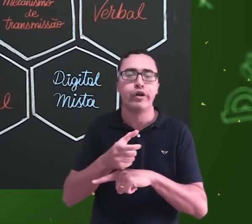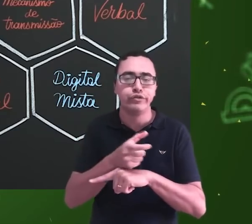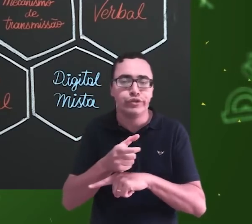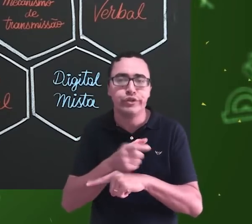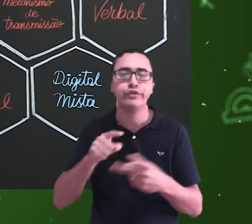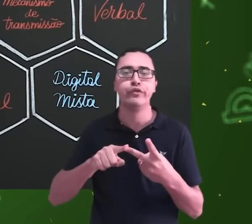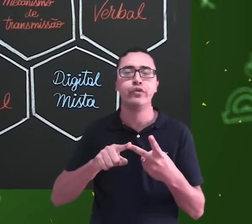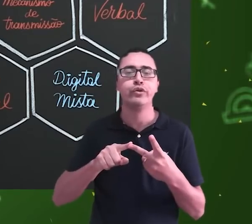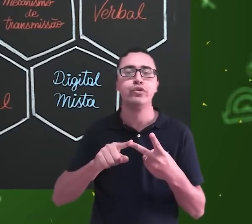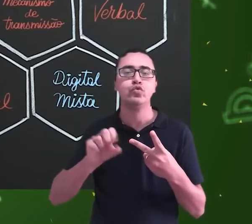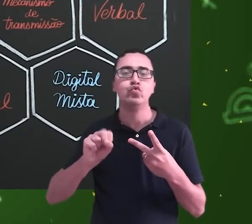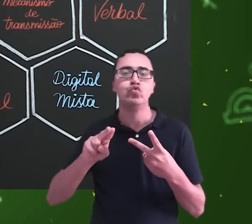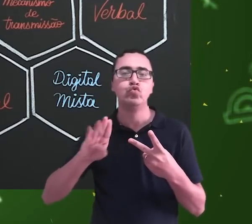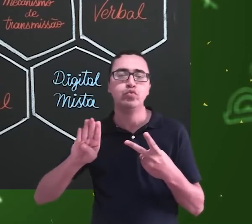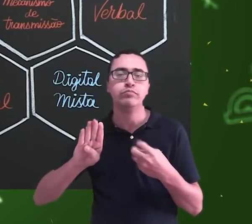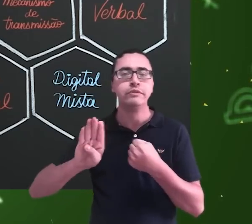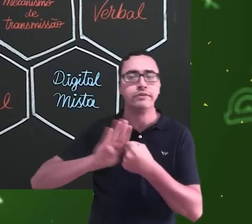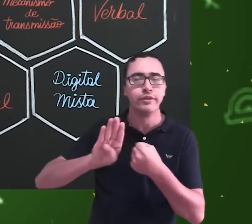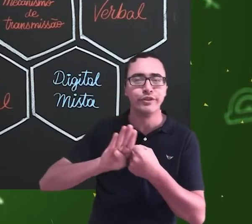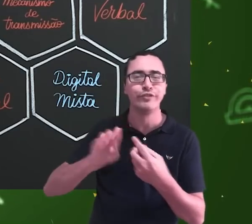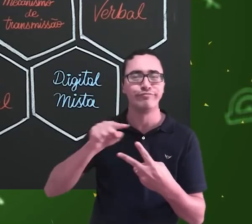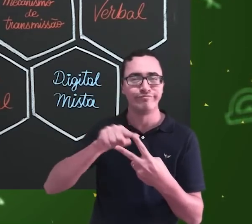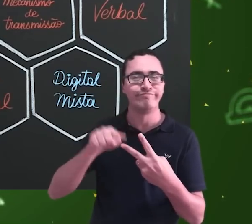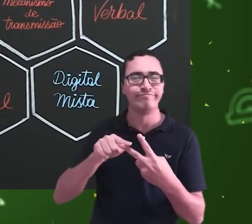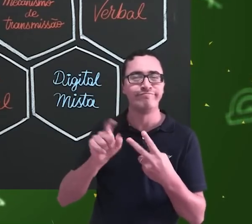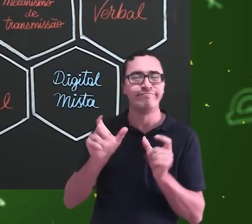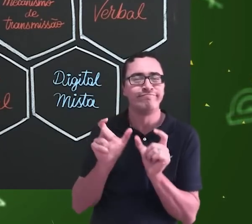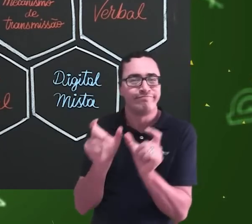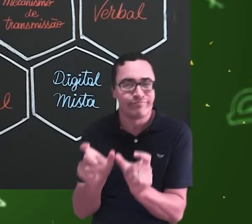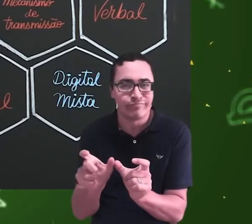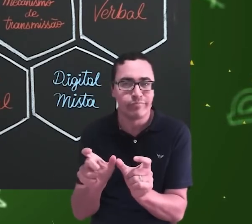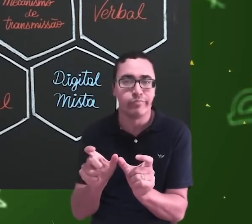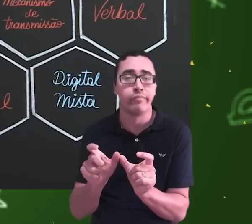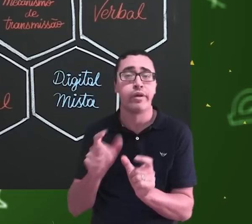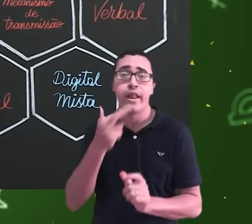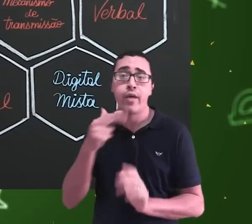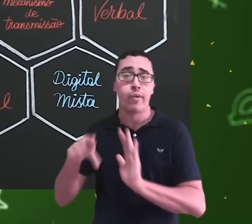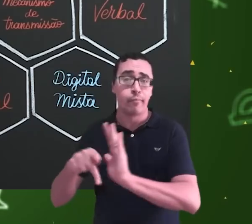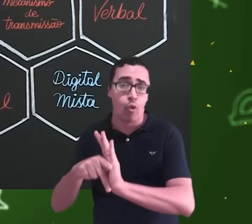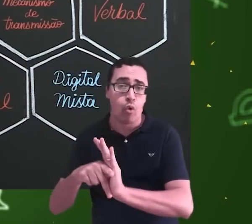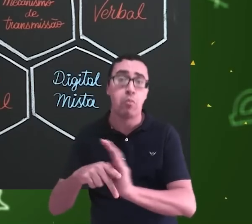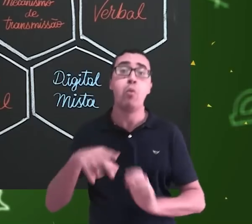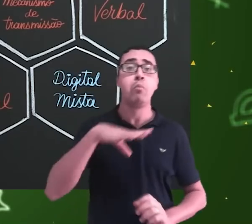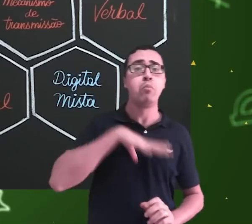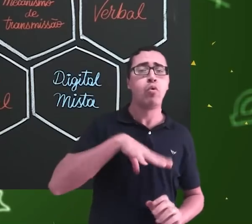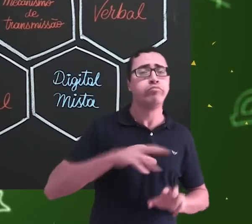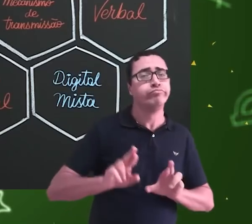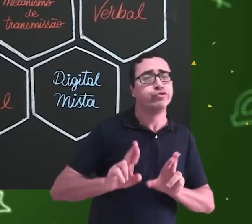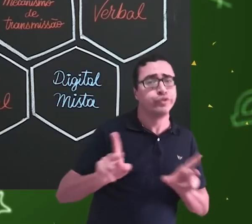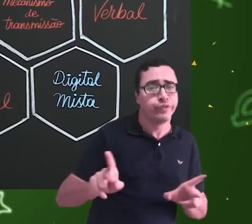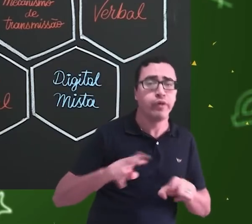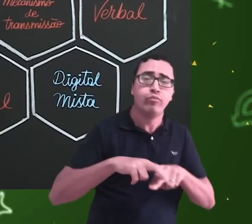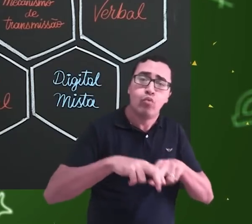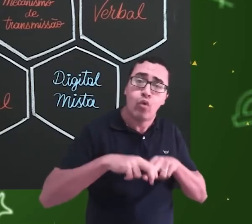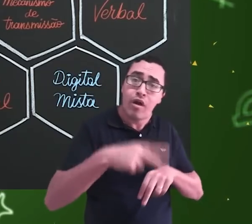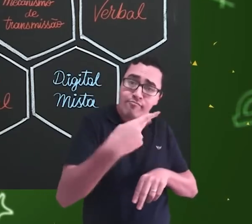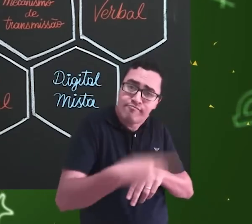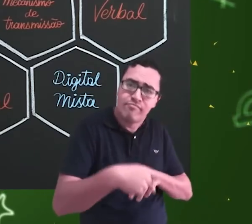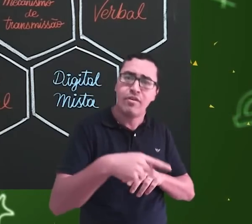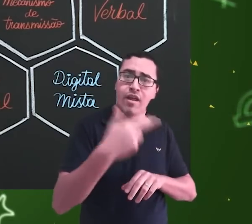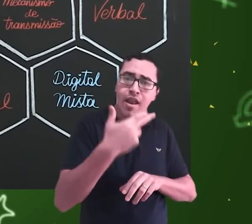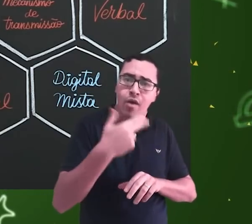diz, isso é uma regra do inglês. O português tem as suas regras e é isso que torna a nossa língua tão própria, tão